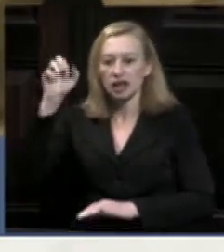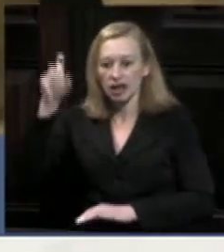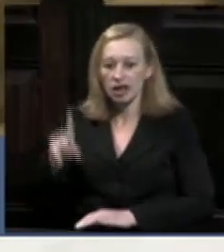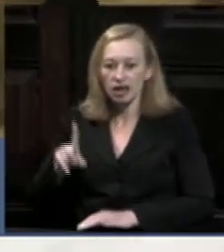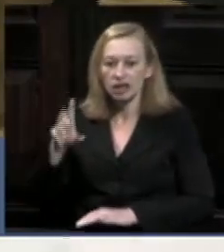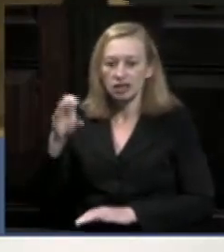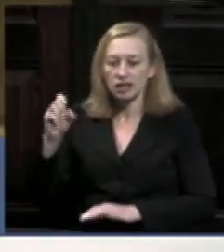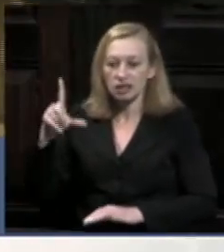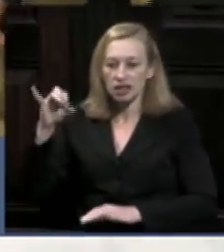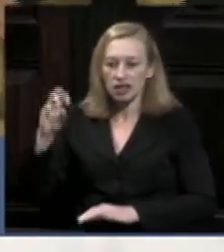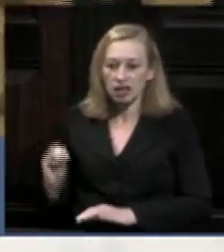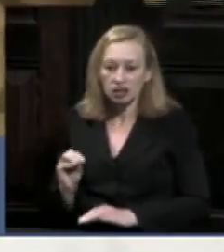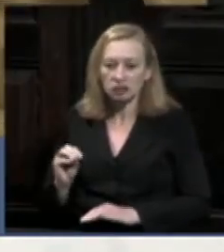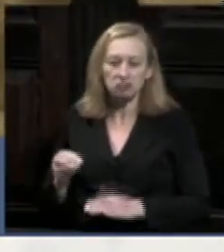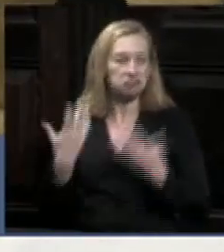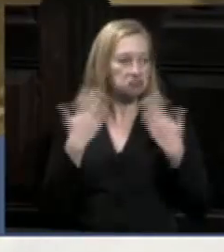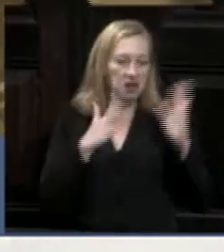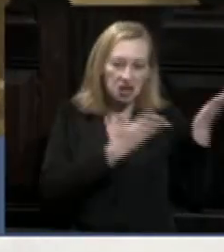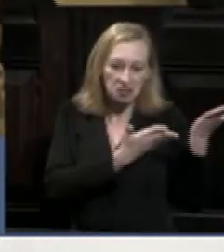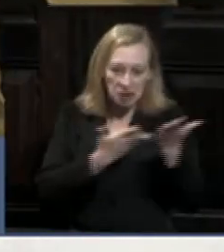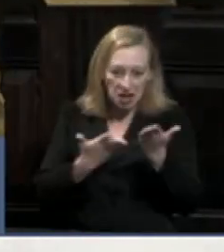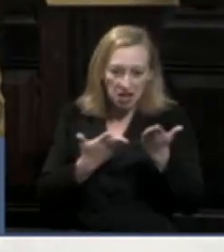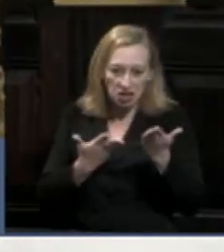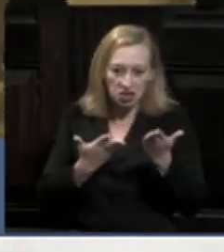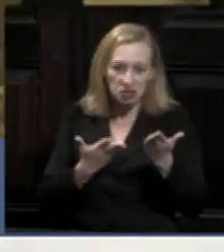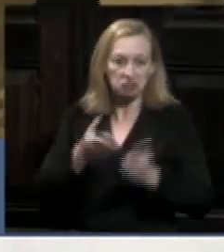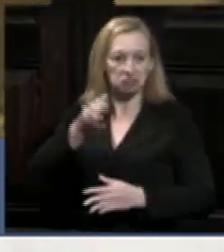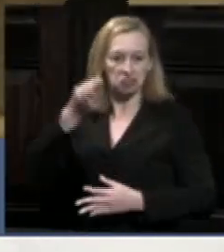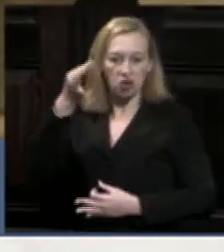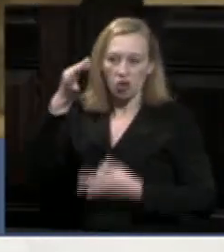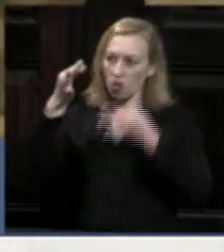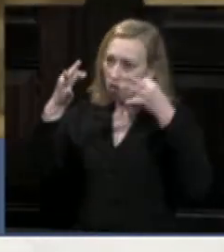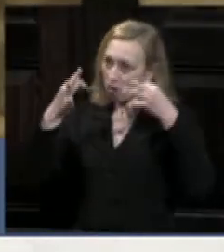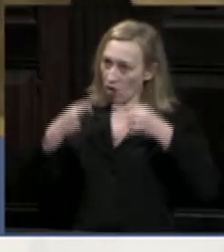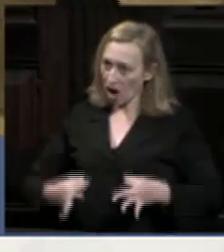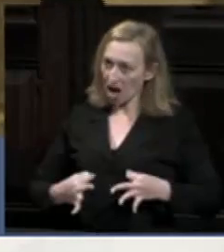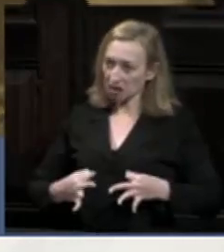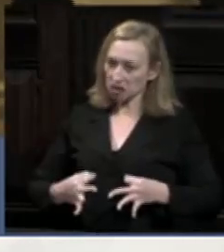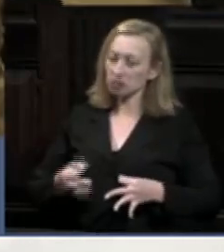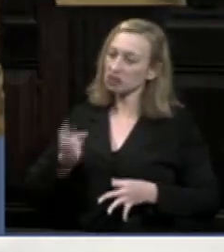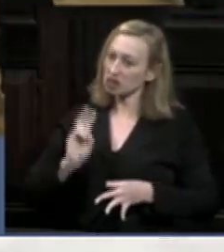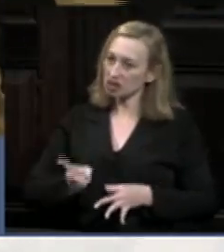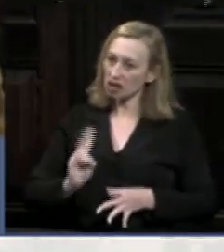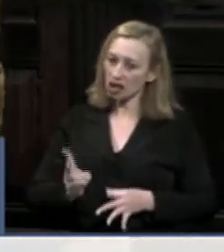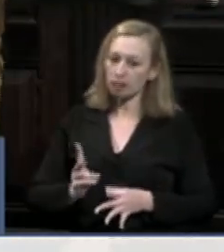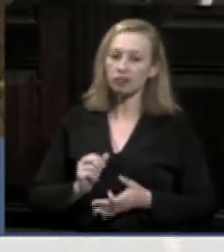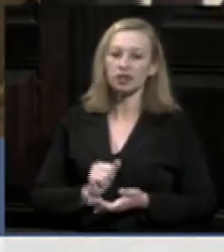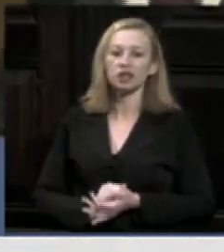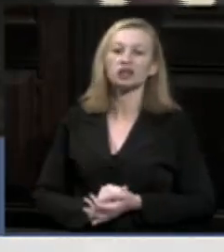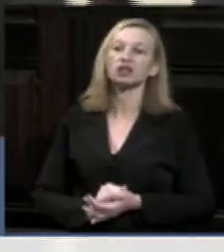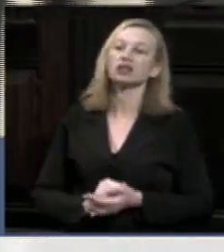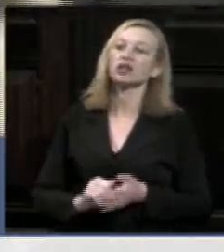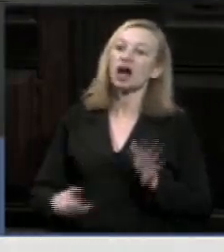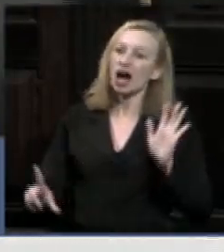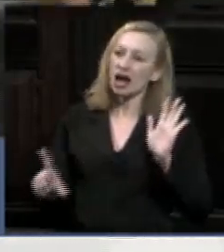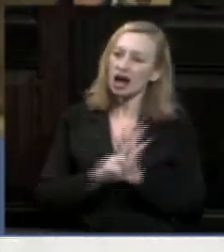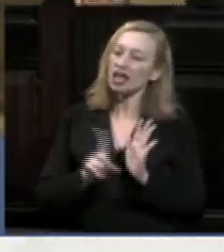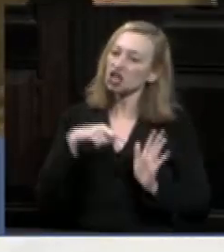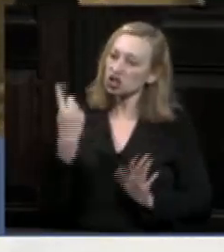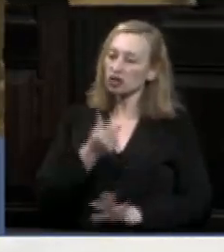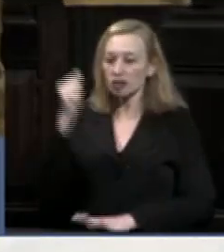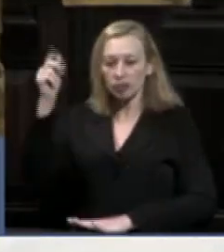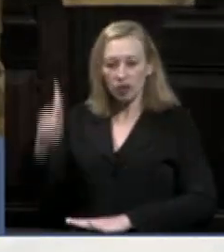vez se comportou de uma forma muito correta assim como já havia feito na lei que aprovamos garantido